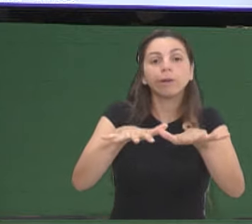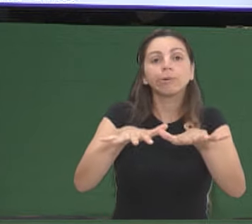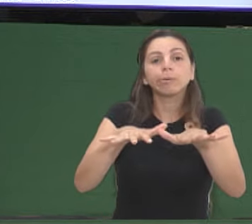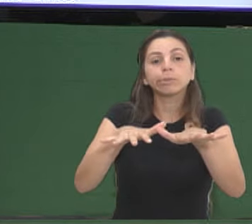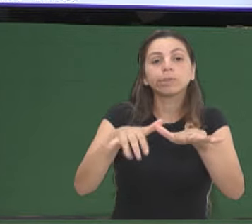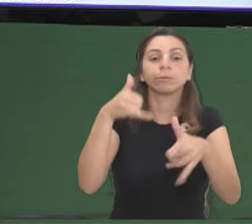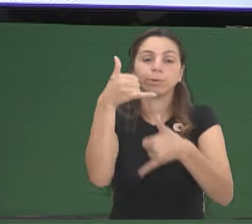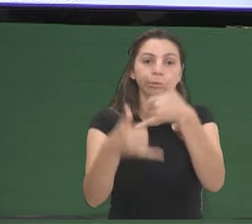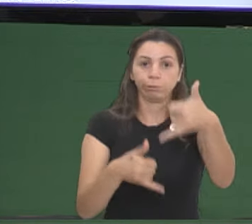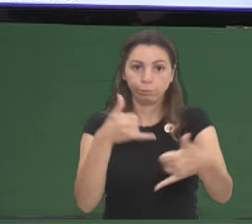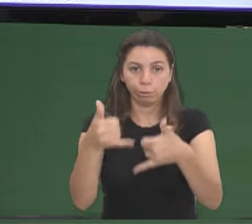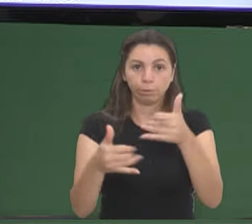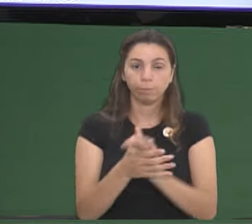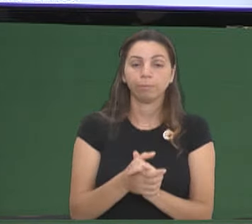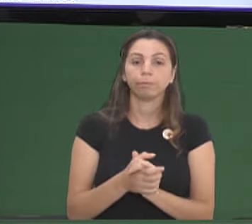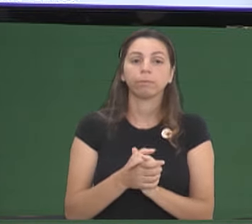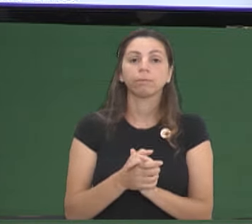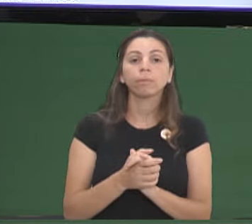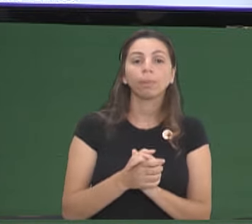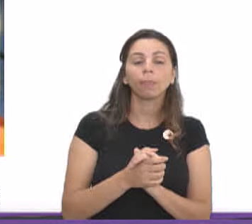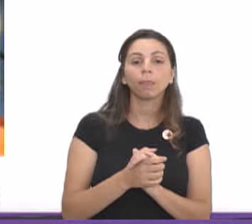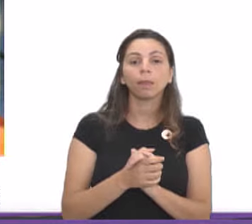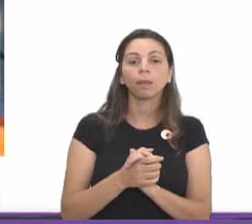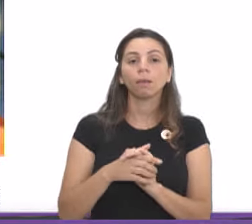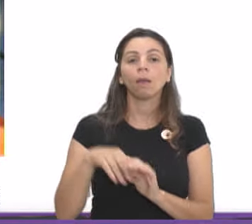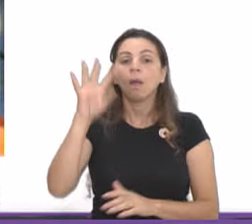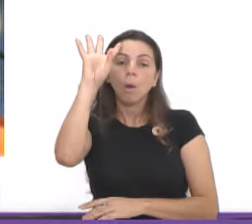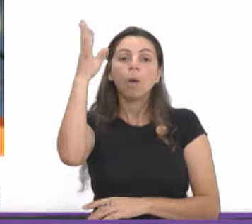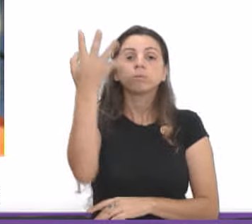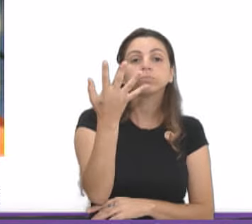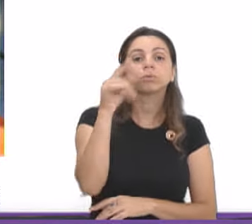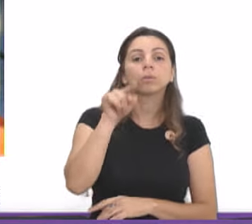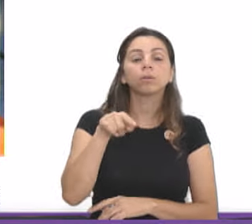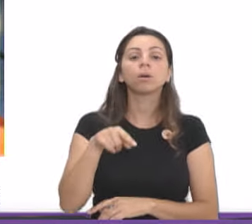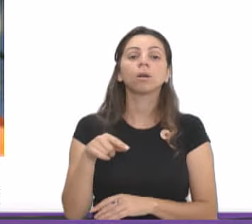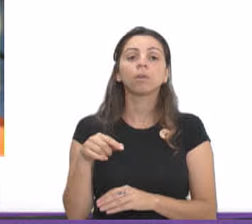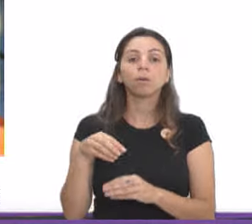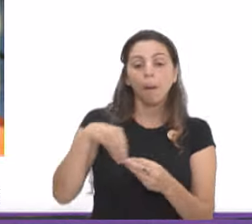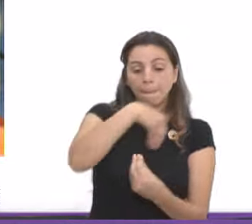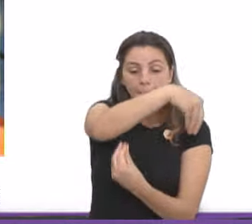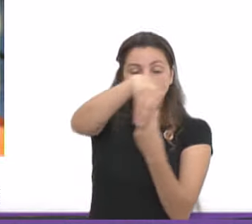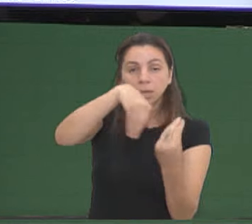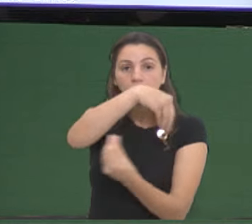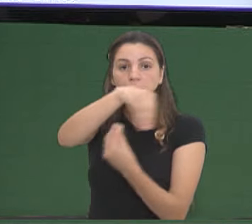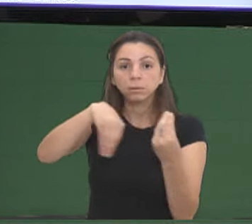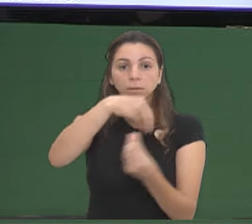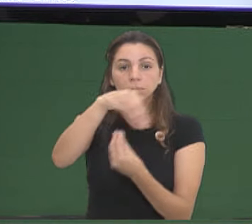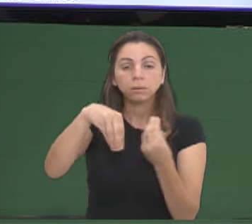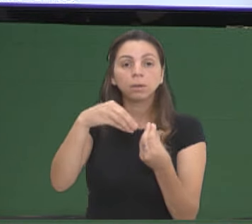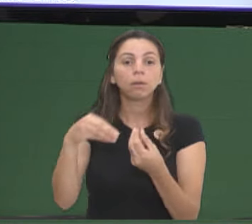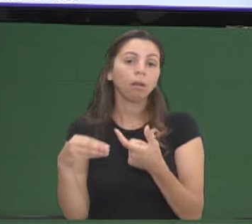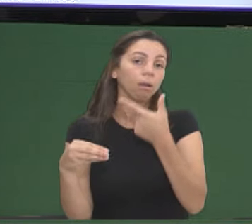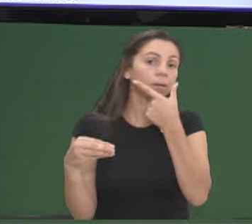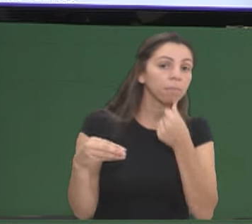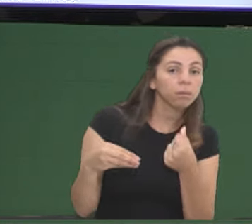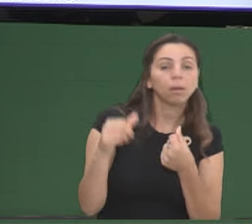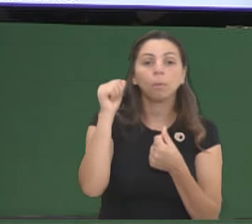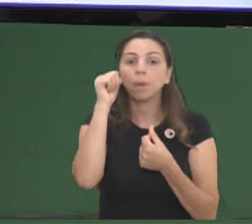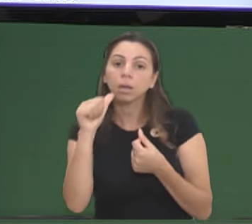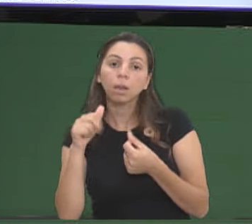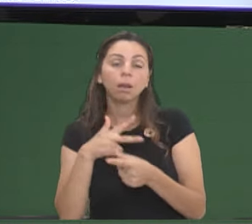E o resultado misto, né, quando os pontos são convertidos, ora por menino, ora por menina. Então, é uma forma de valorizar,